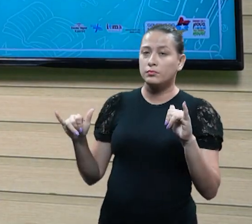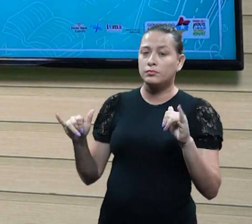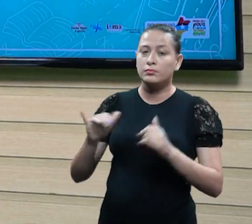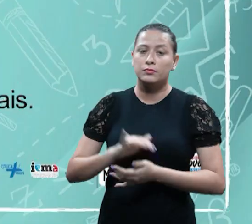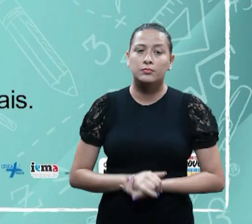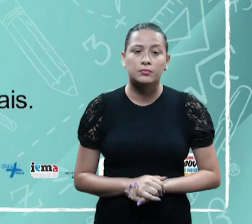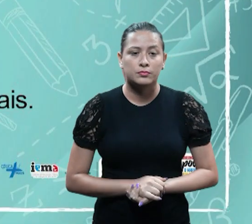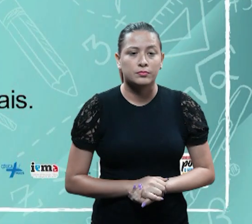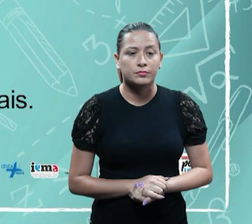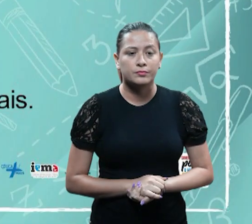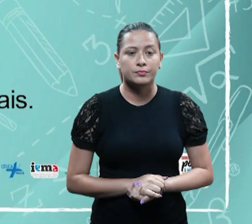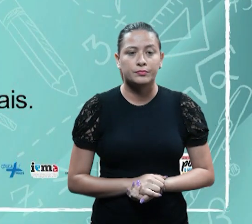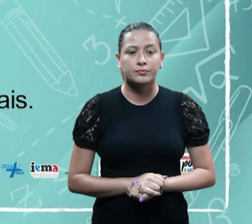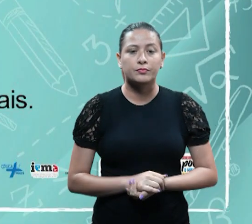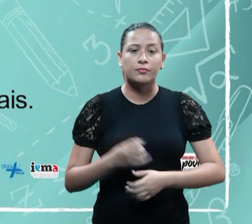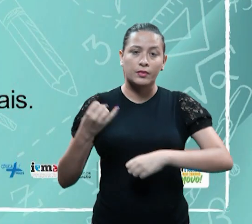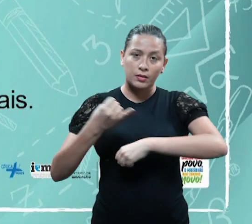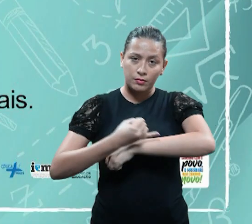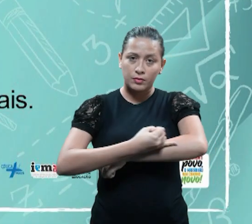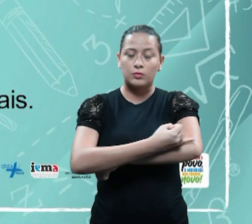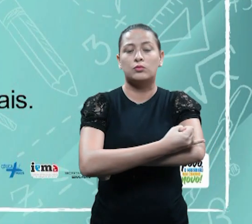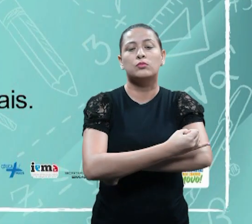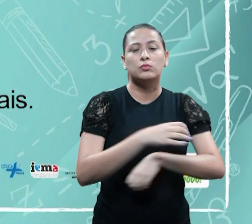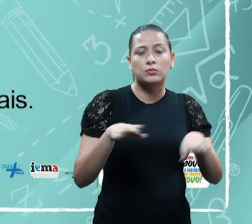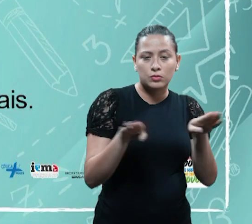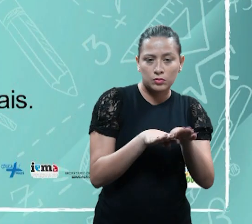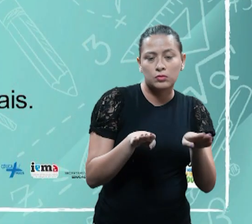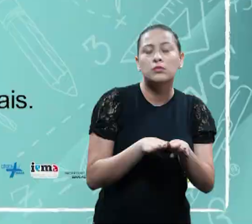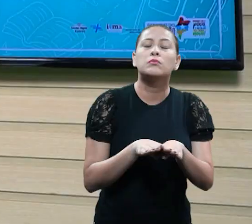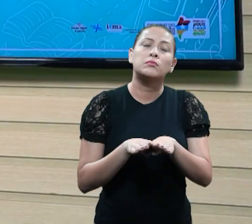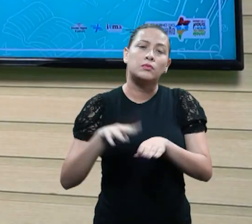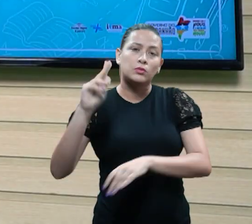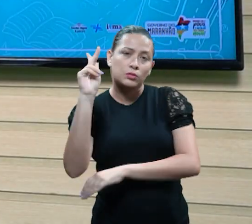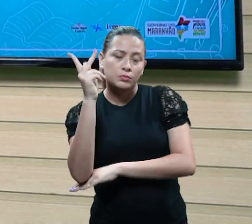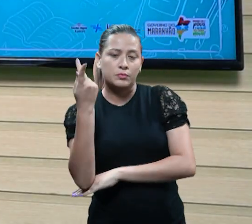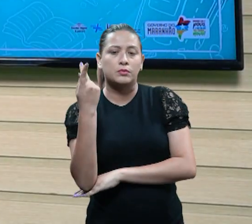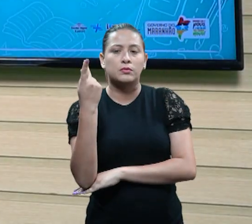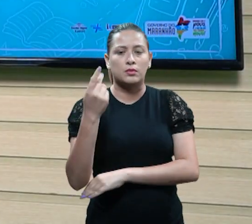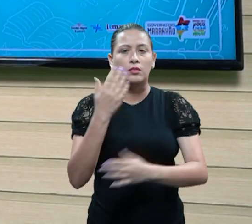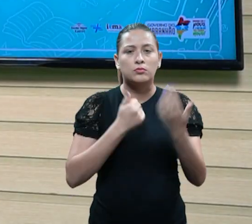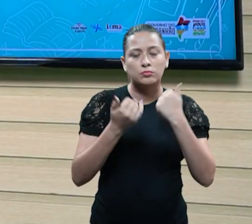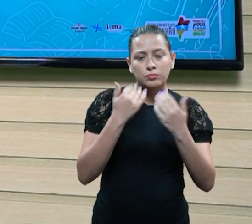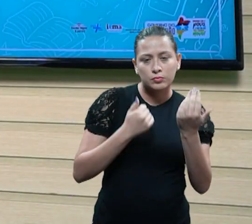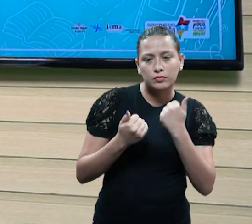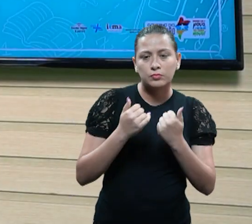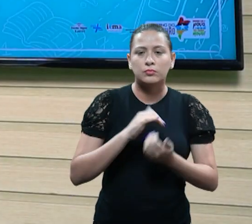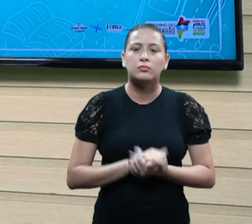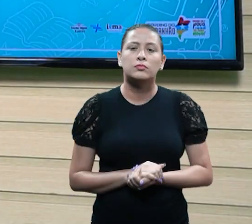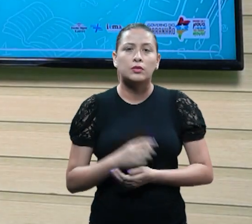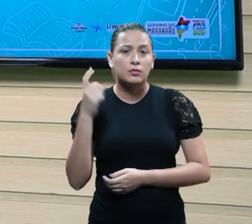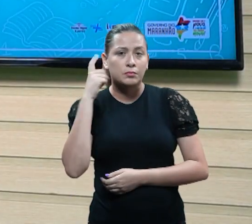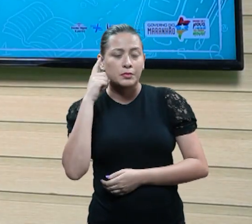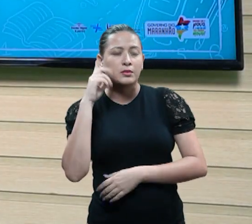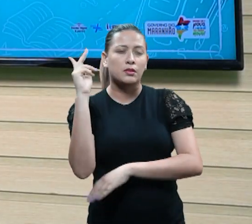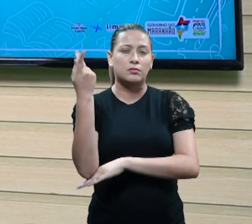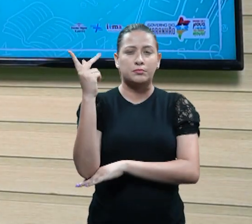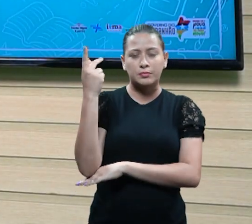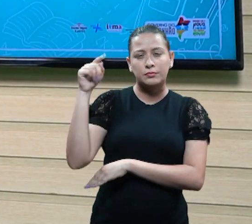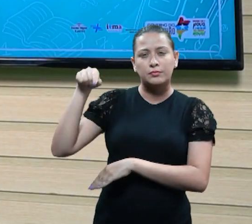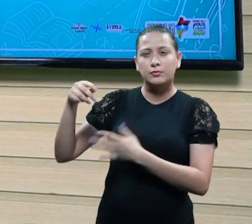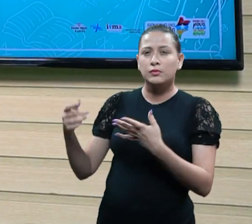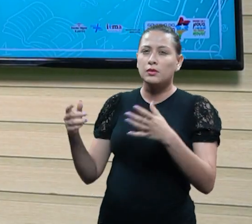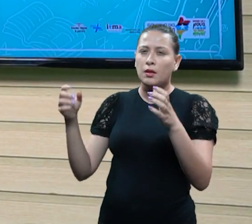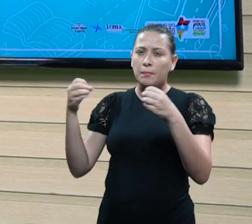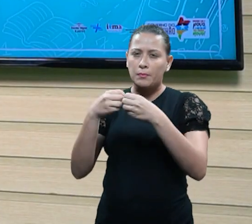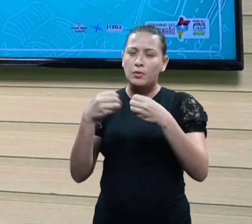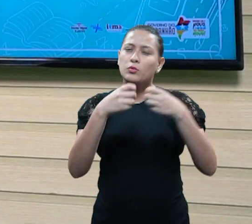né? Essa infraestrutura de hospedagem e alimentação, é bom a gente pensar em uma hospedagem perto do local